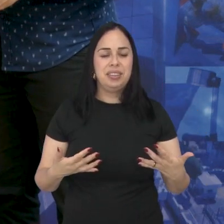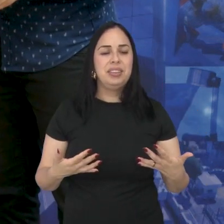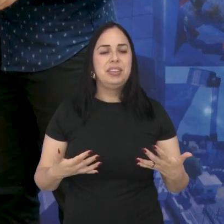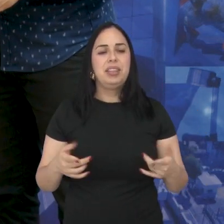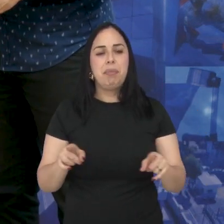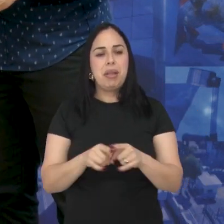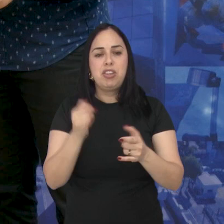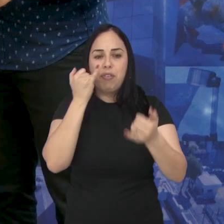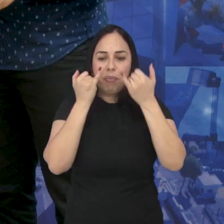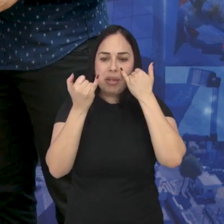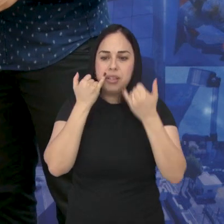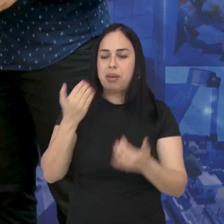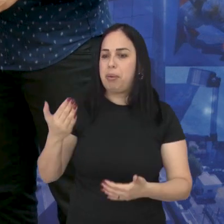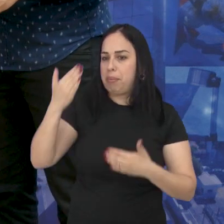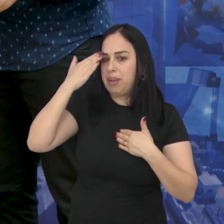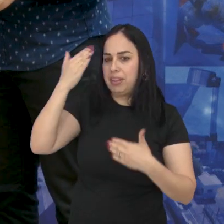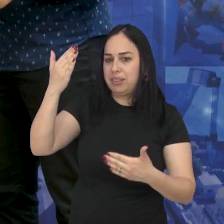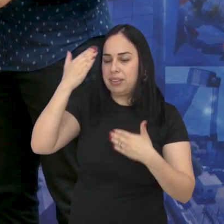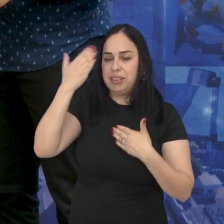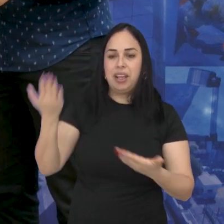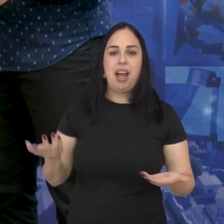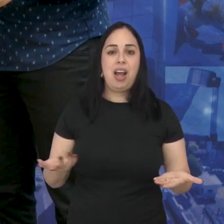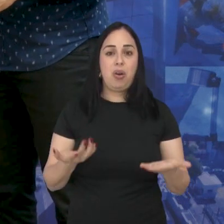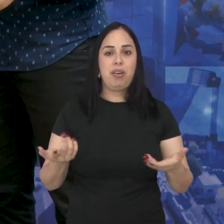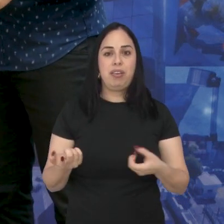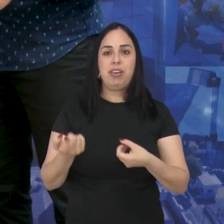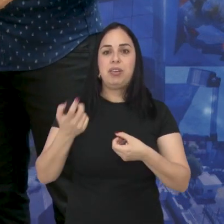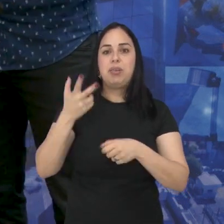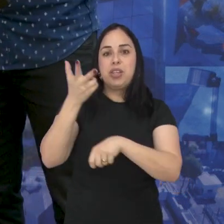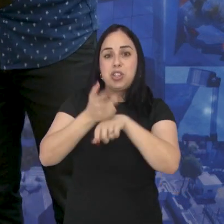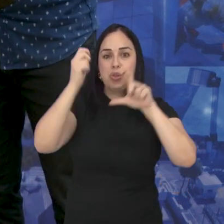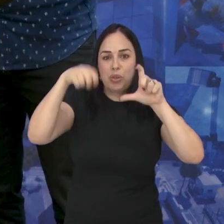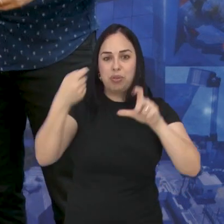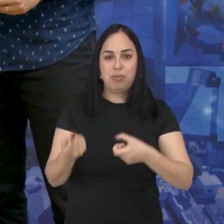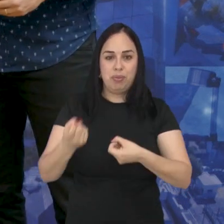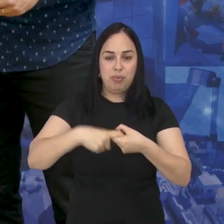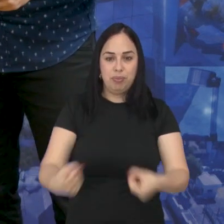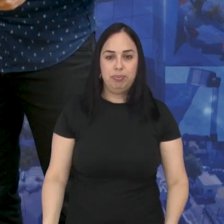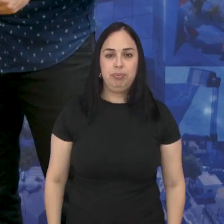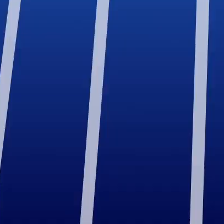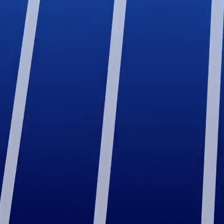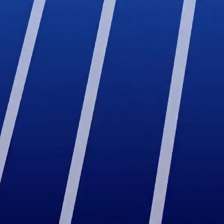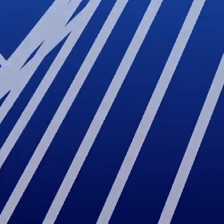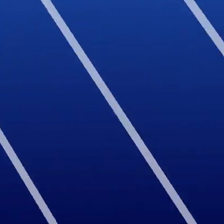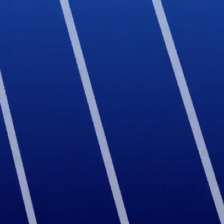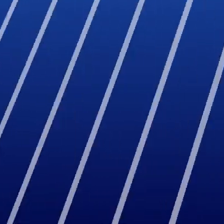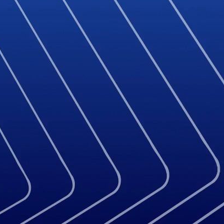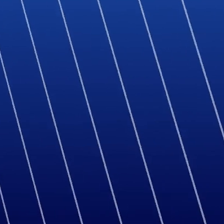compartilhando um pouco do conhecimento e um pouco também dessas informações. Obrigado, voltamos aí para o estúdio.